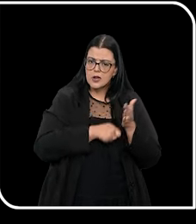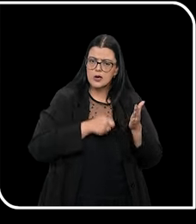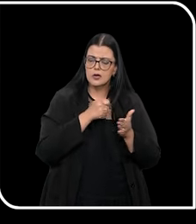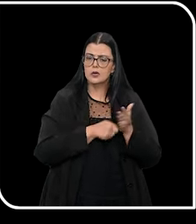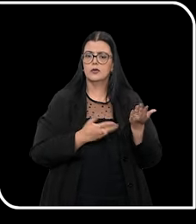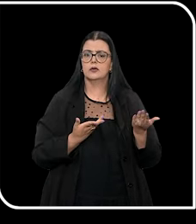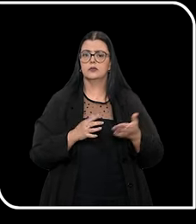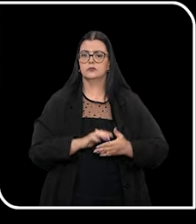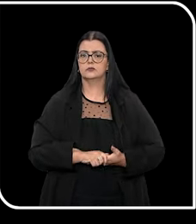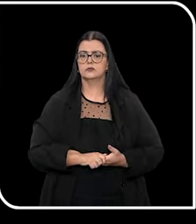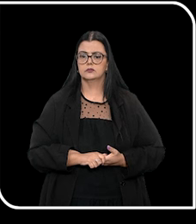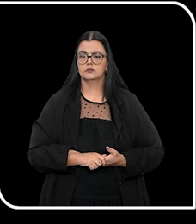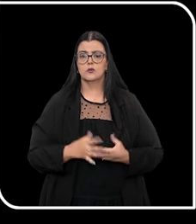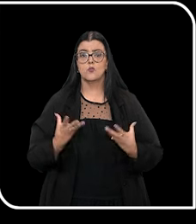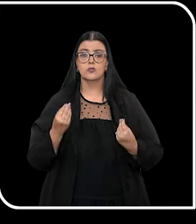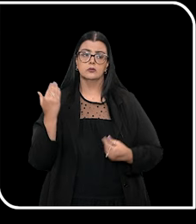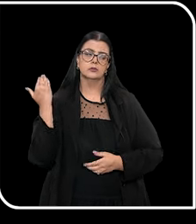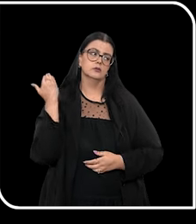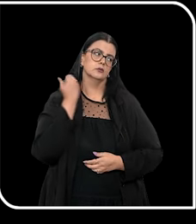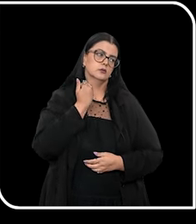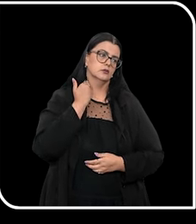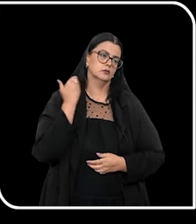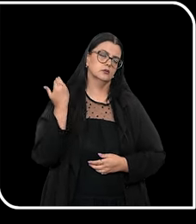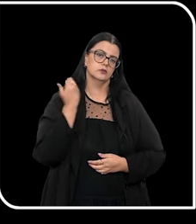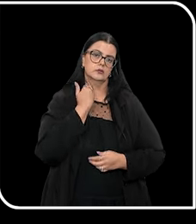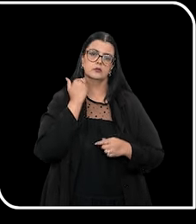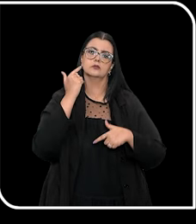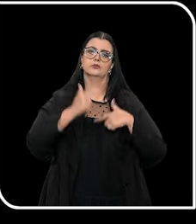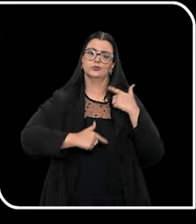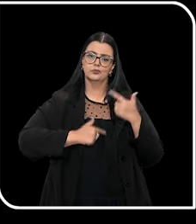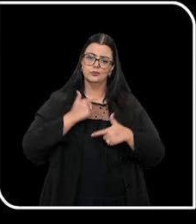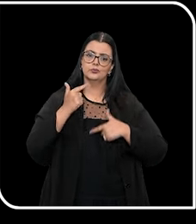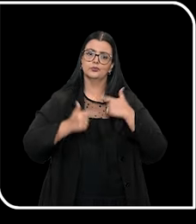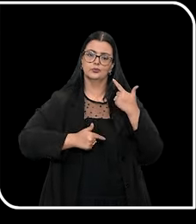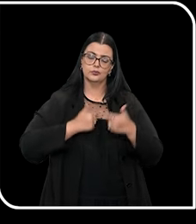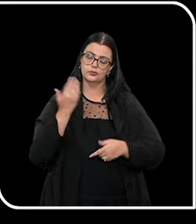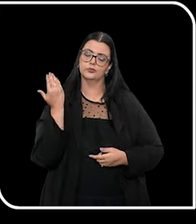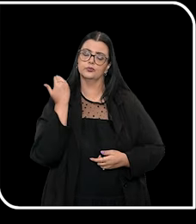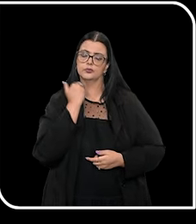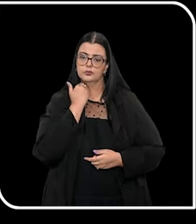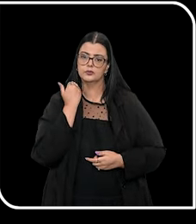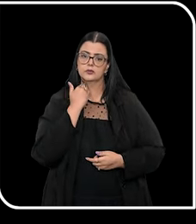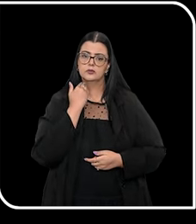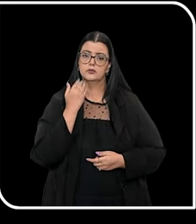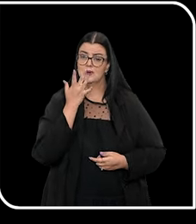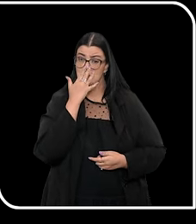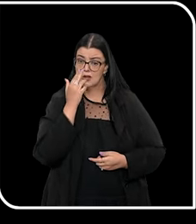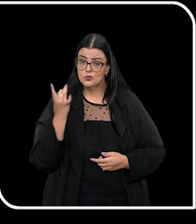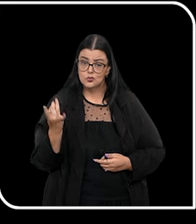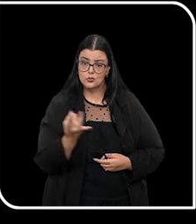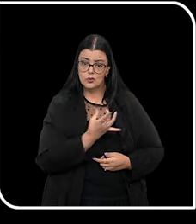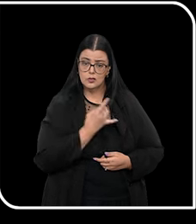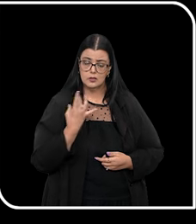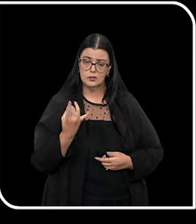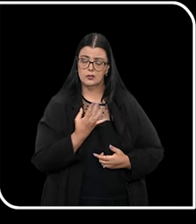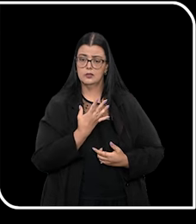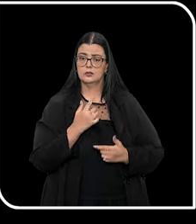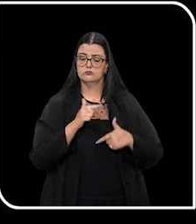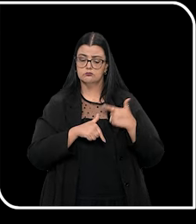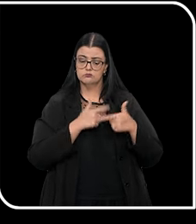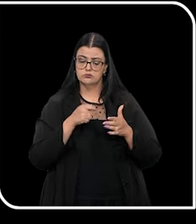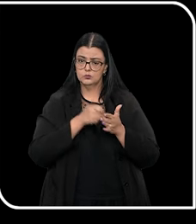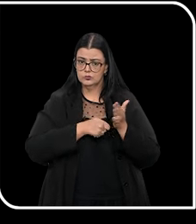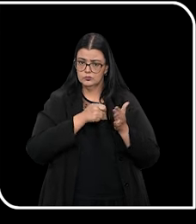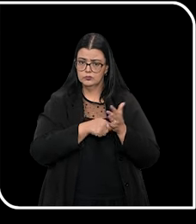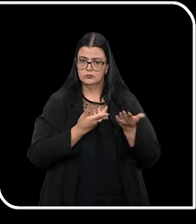poder colocar nossa voz no mundo é muito cansativo entende é muito cansativo e é muito solitário Então